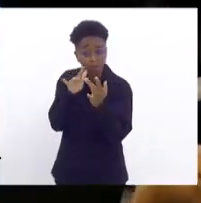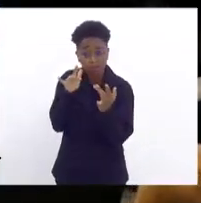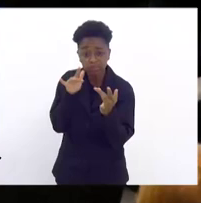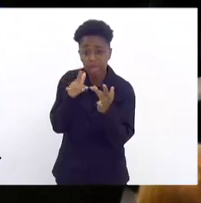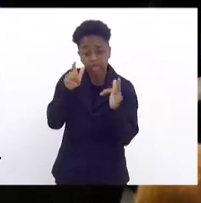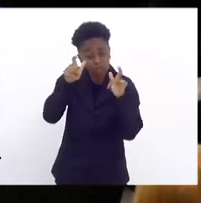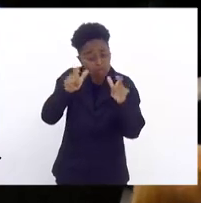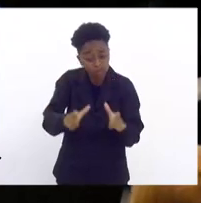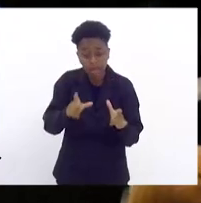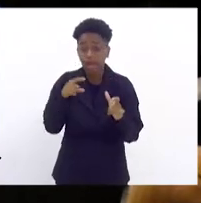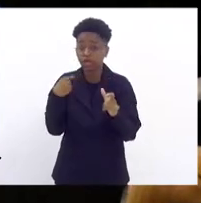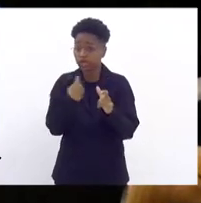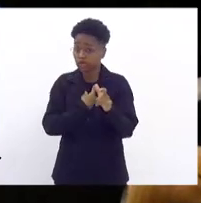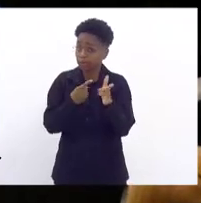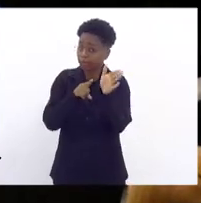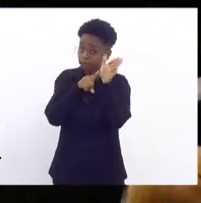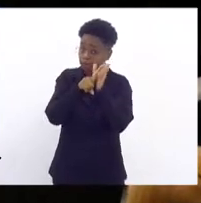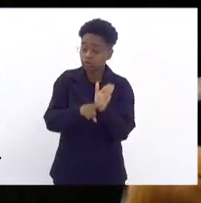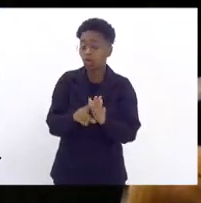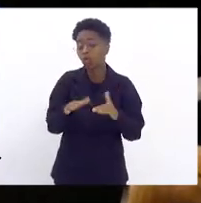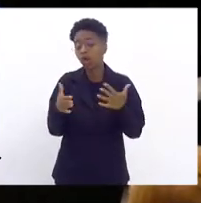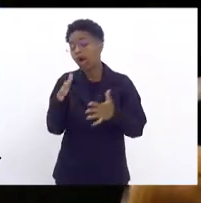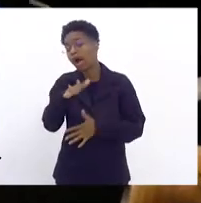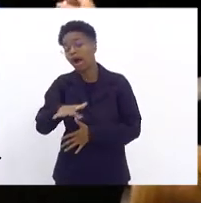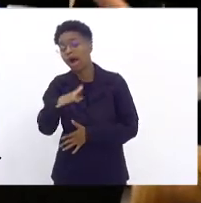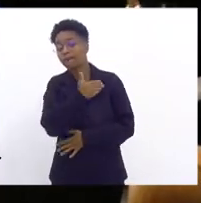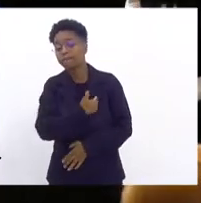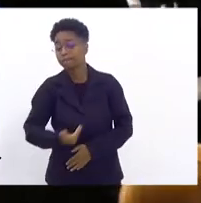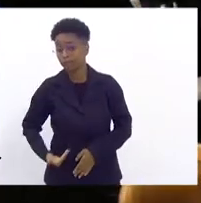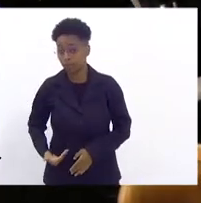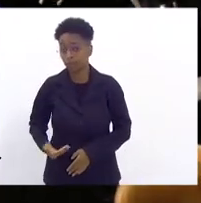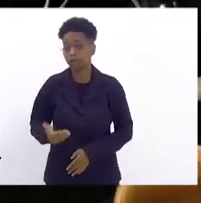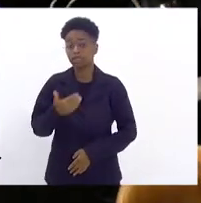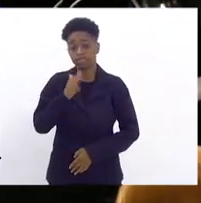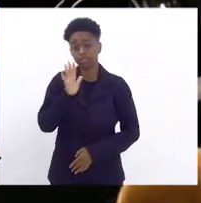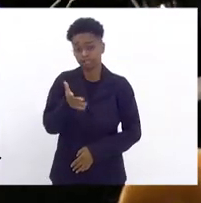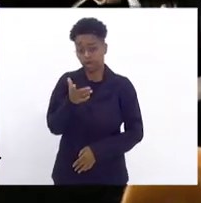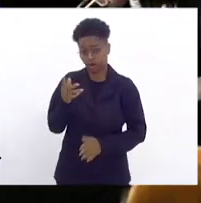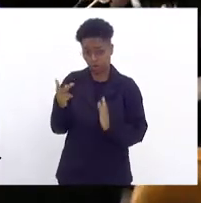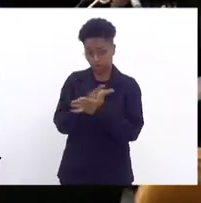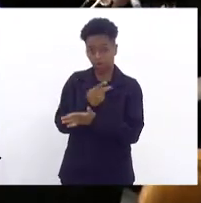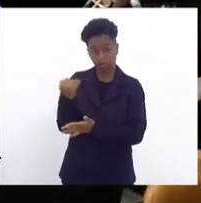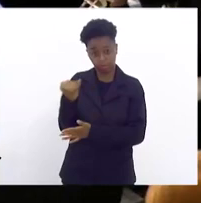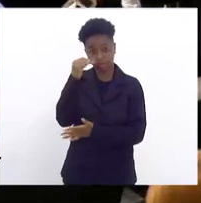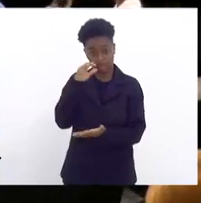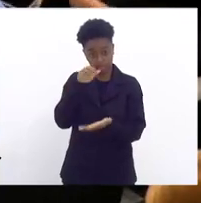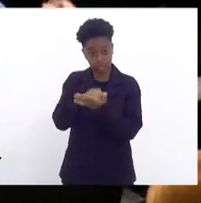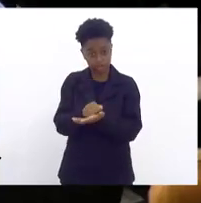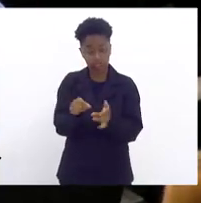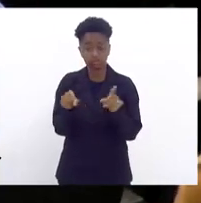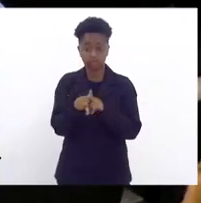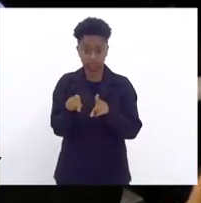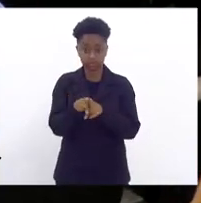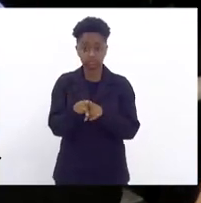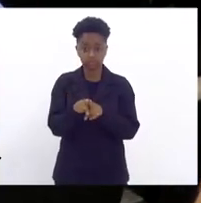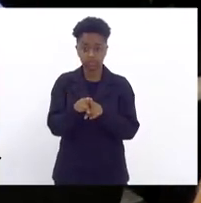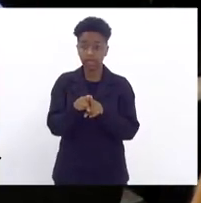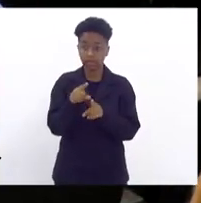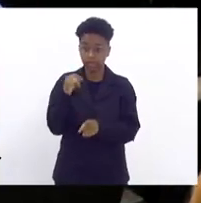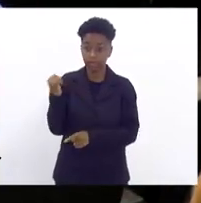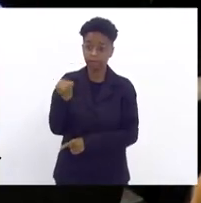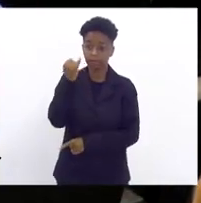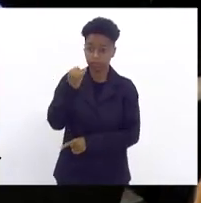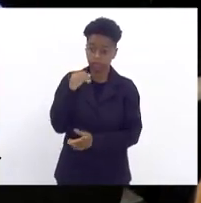nós estamos fazendo um mapeamento dos prédios públicos isso foi feito e é importante que isso fique registrado é importante